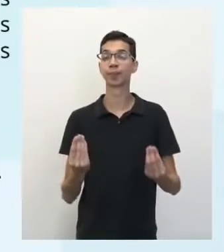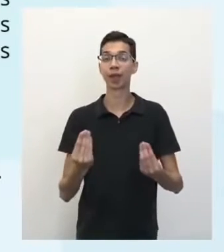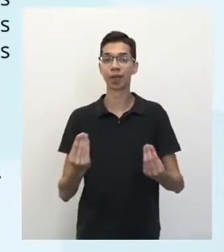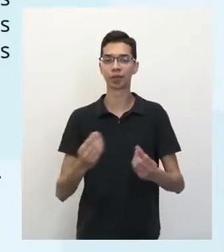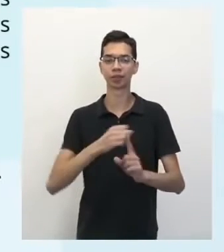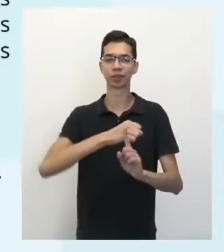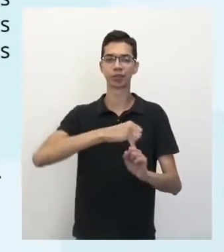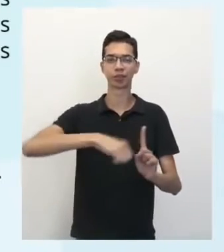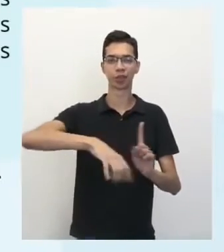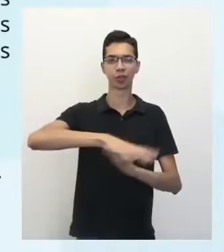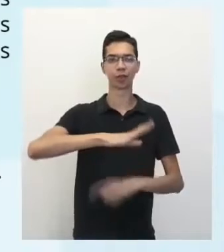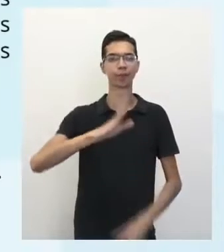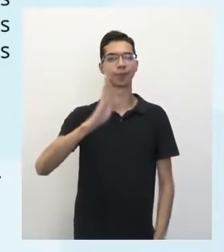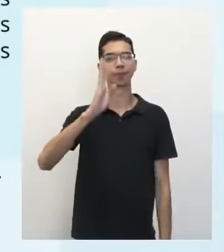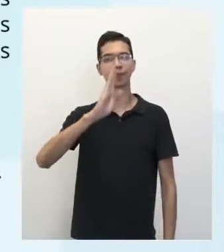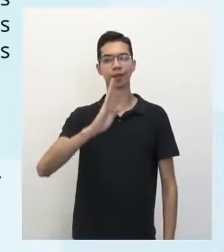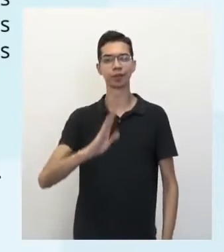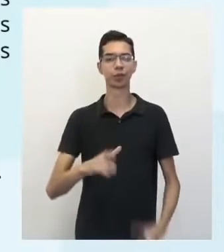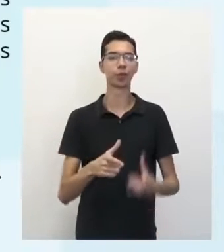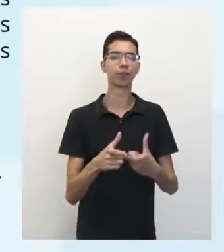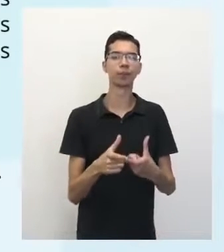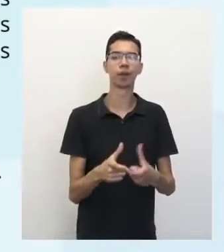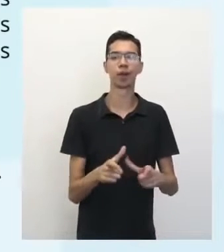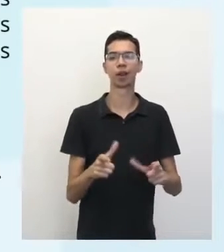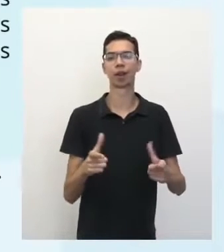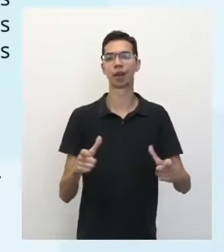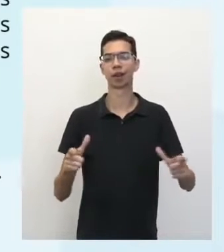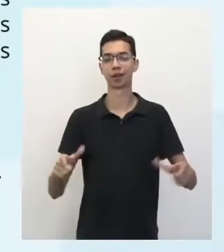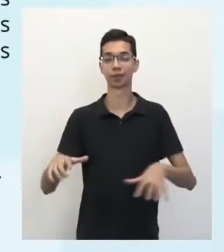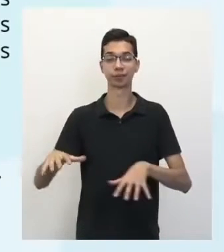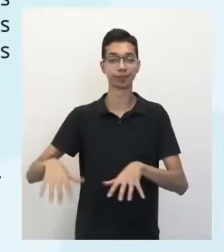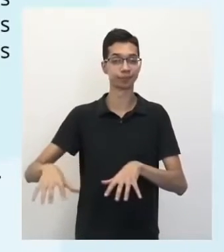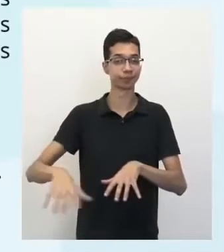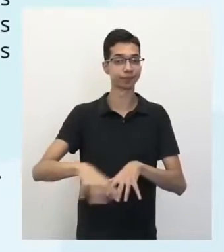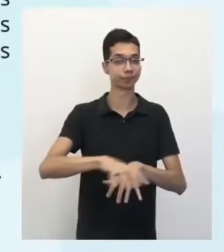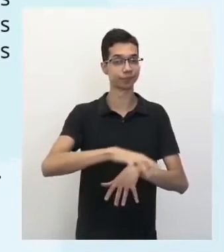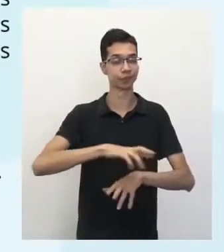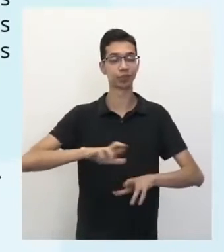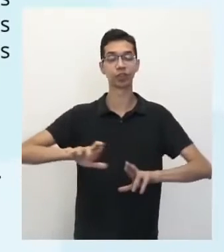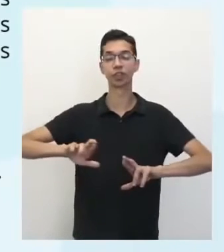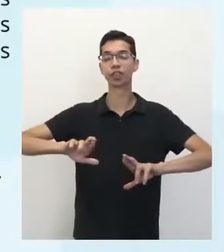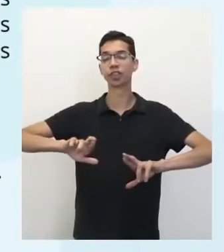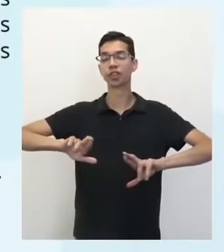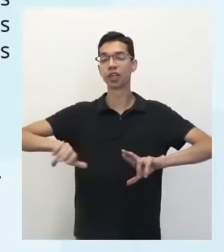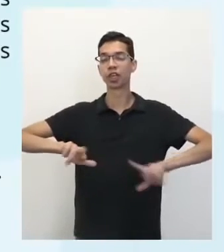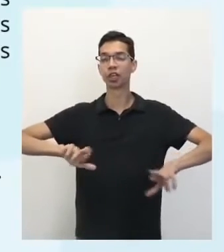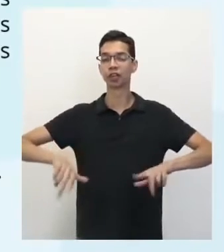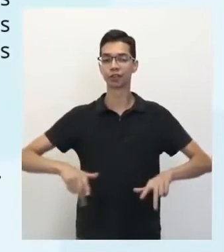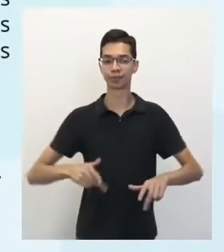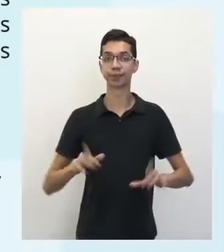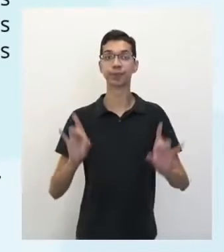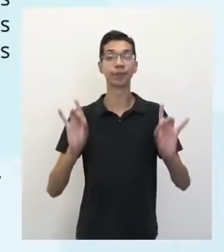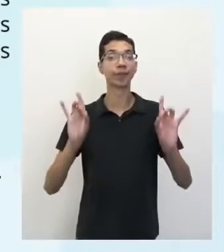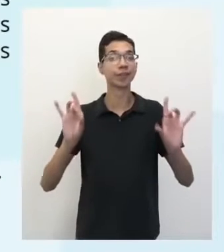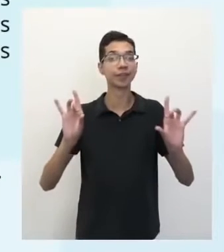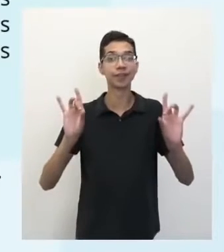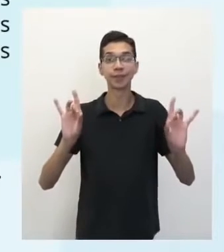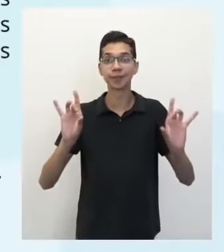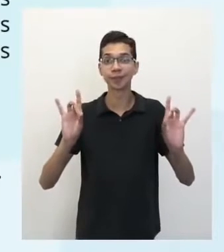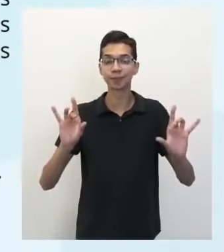sociedade brasileira em diferentes regiões, em especial no estado de São